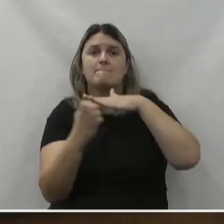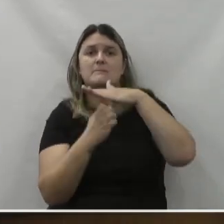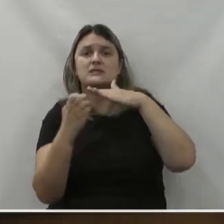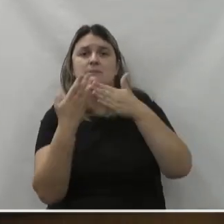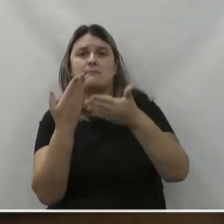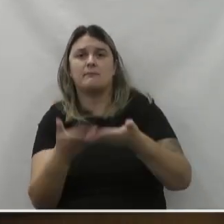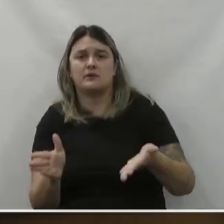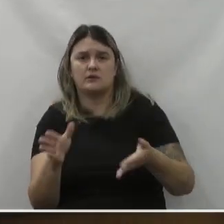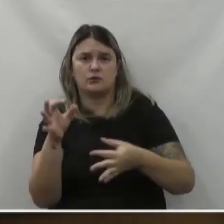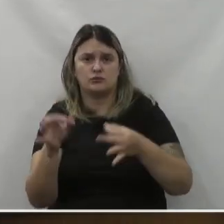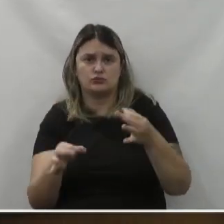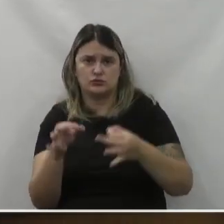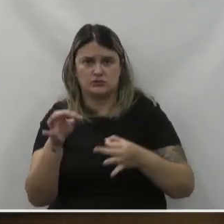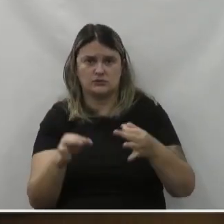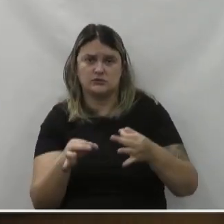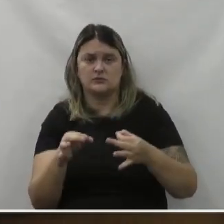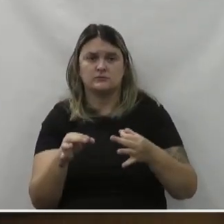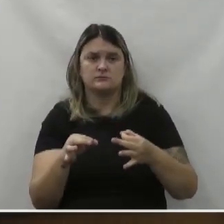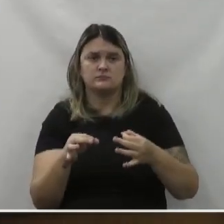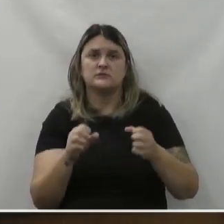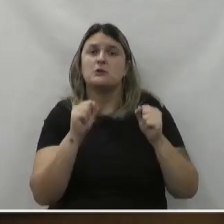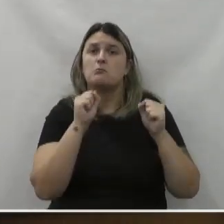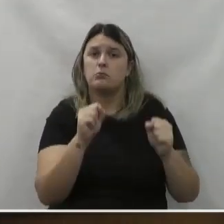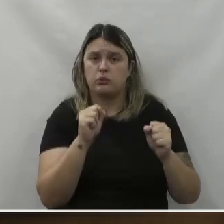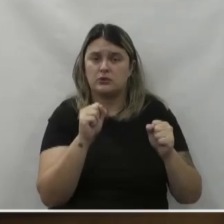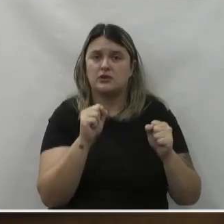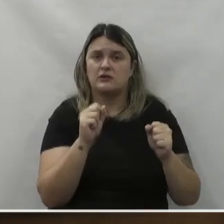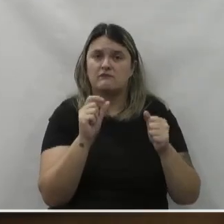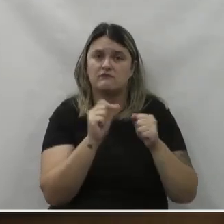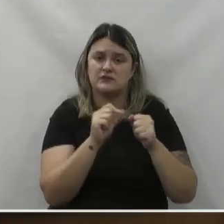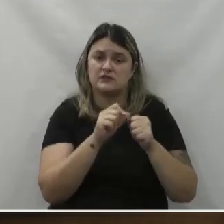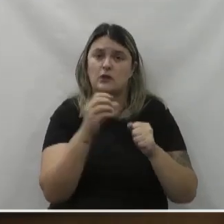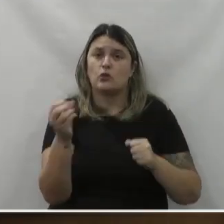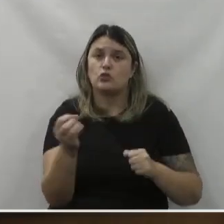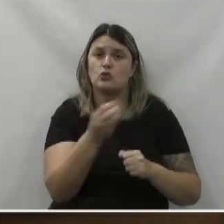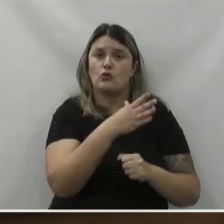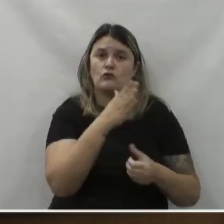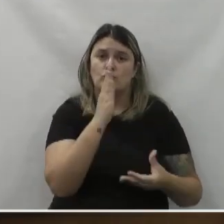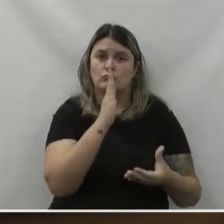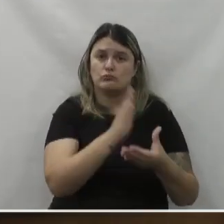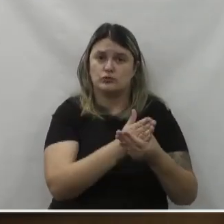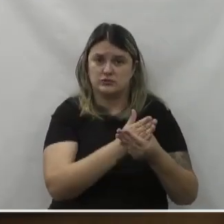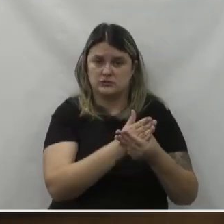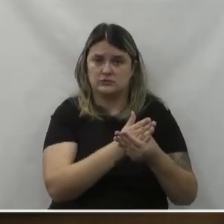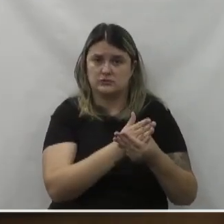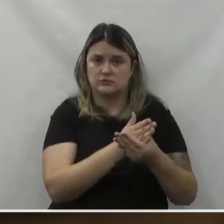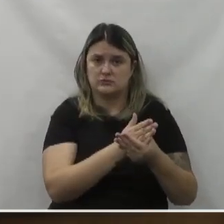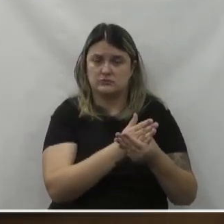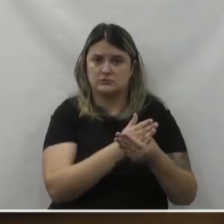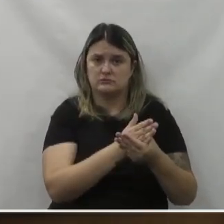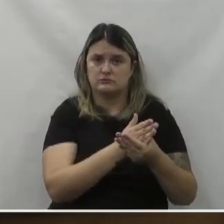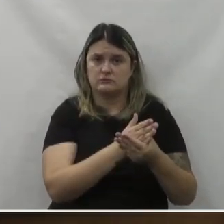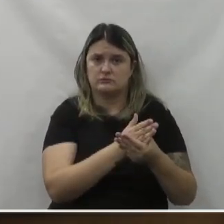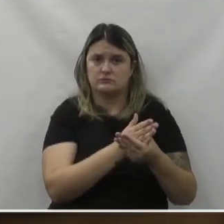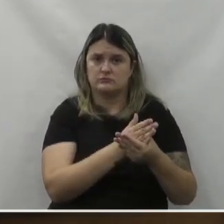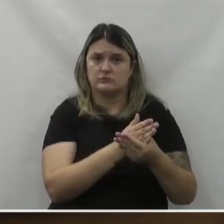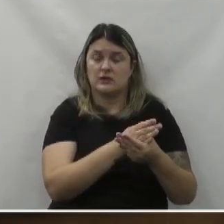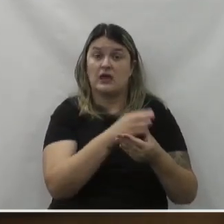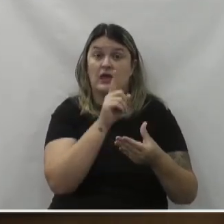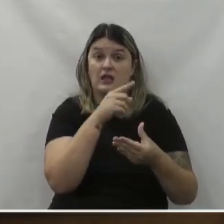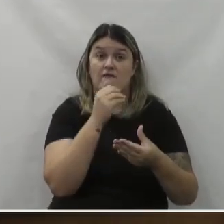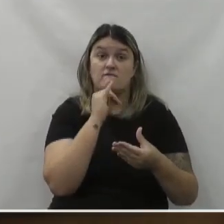justiça. Então, que daí poderia lançar um novo processo. Era dessa forma que ele se